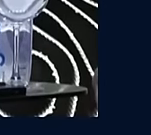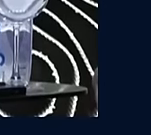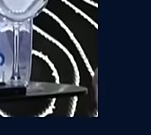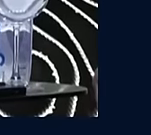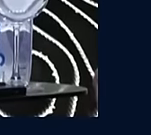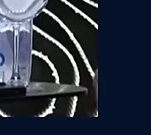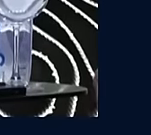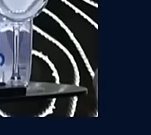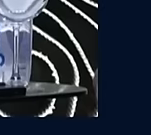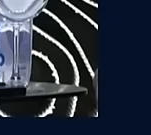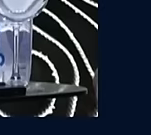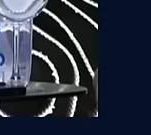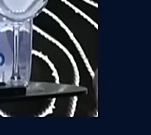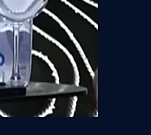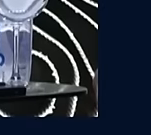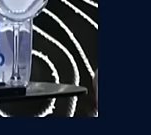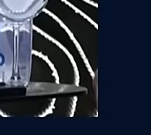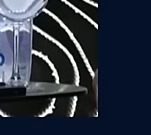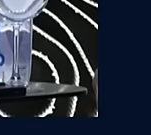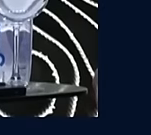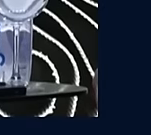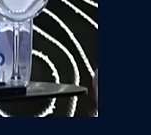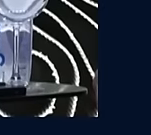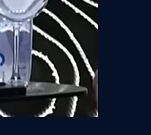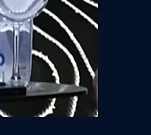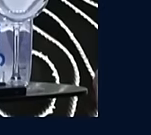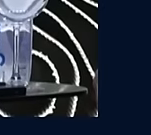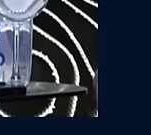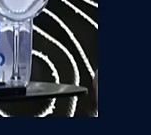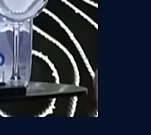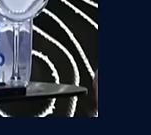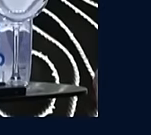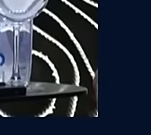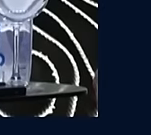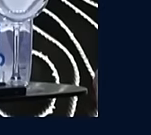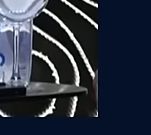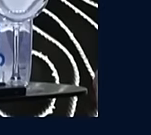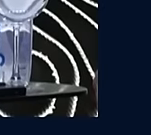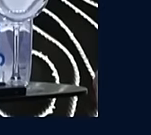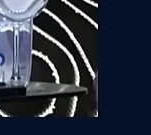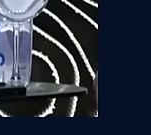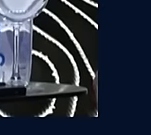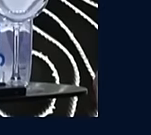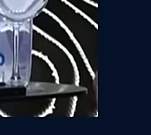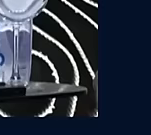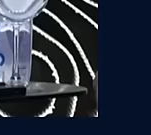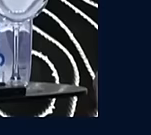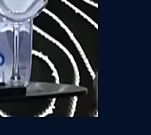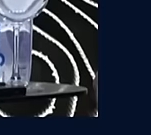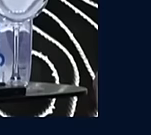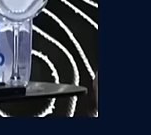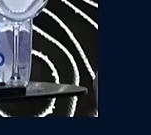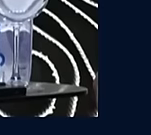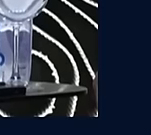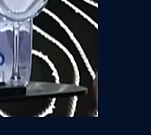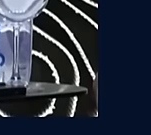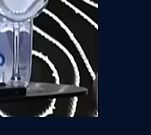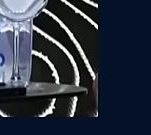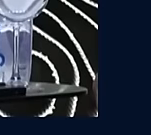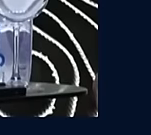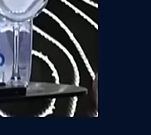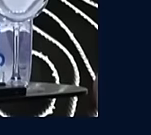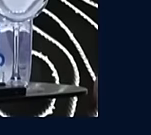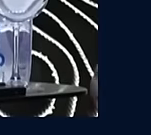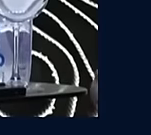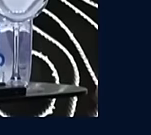a pauta por mais ou menos um mês na sua leitura o que falta pro governo ter uma base mais azeitada Quais as dificuldades que